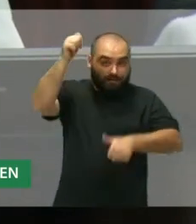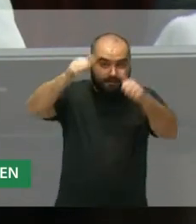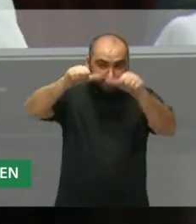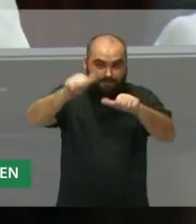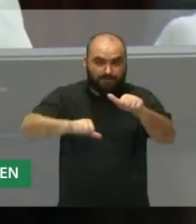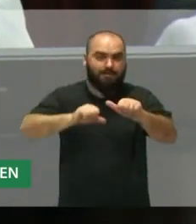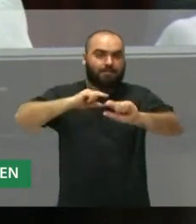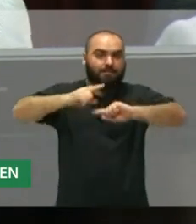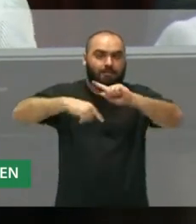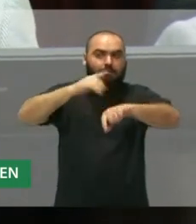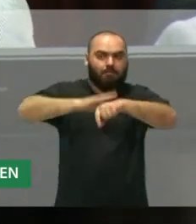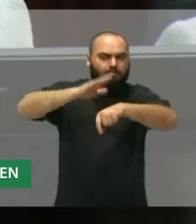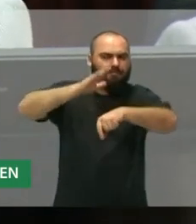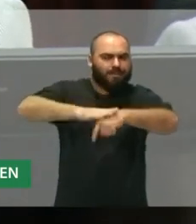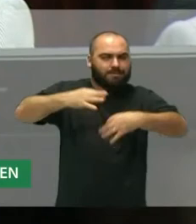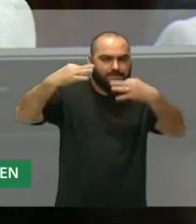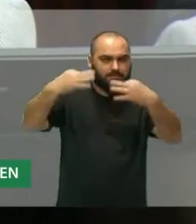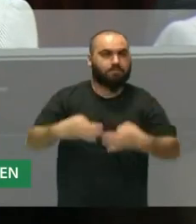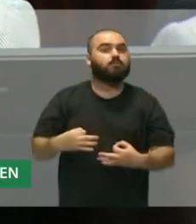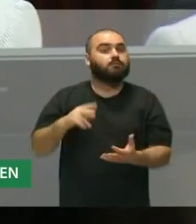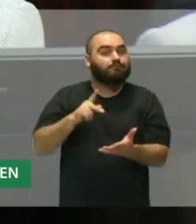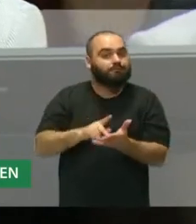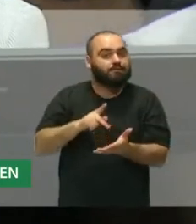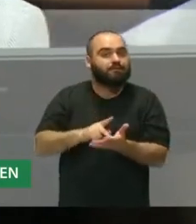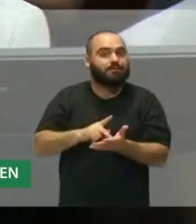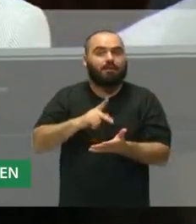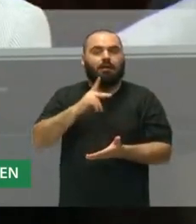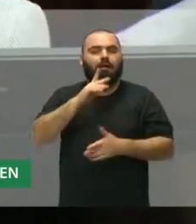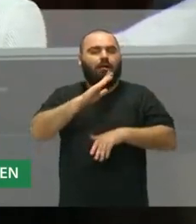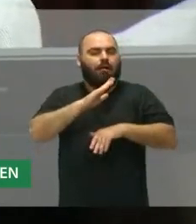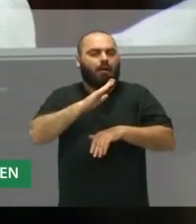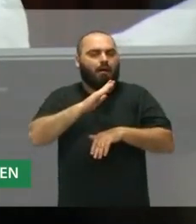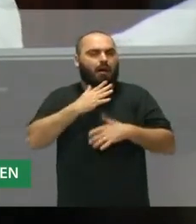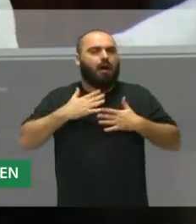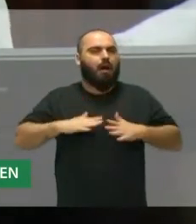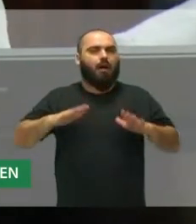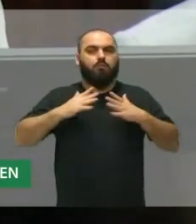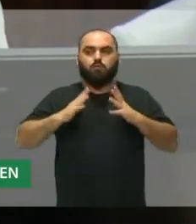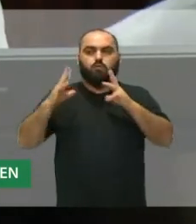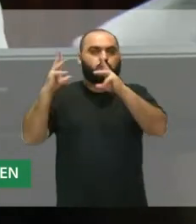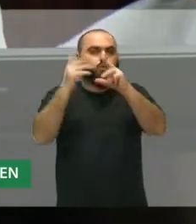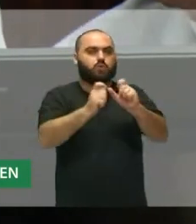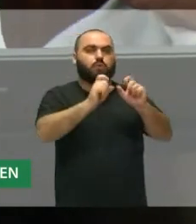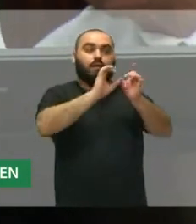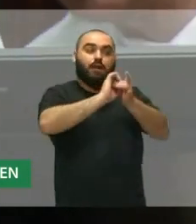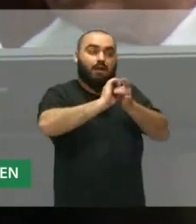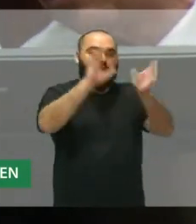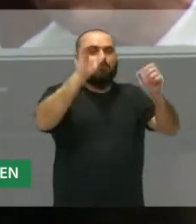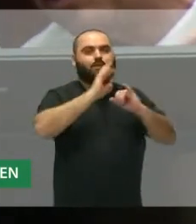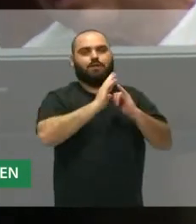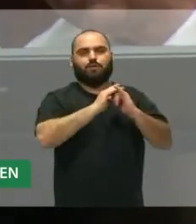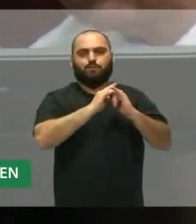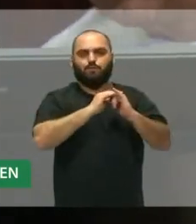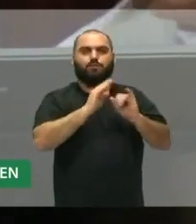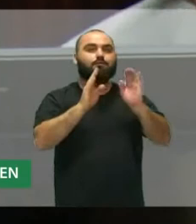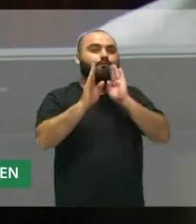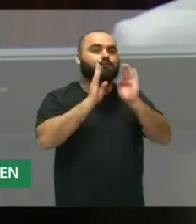mais cuidado, né, e com mais calma, estão todos disponíveis também no YouTube, no Facebook.